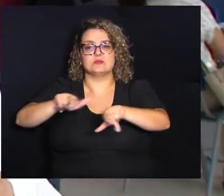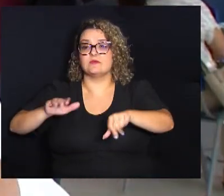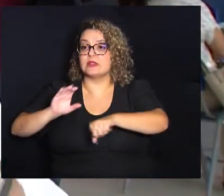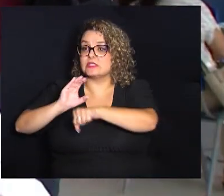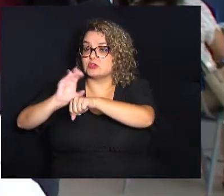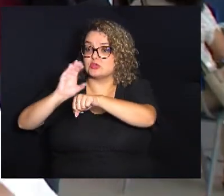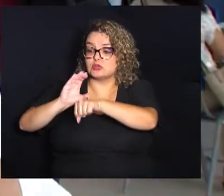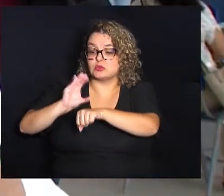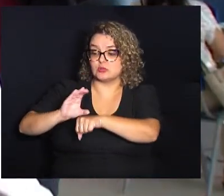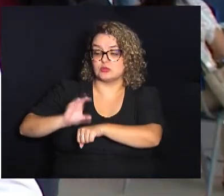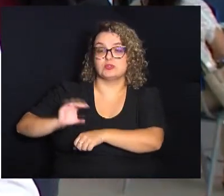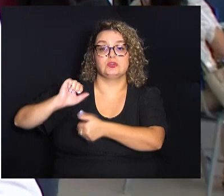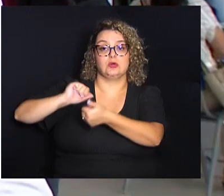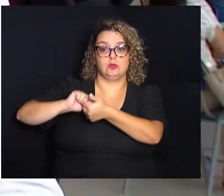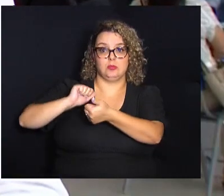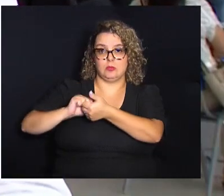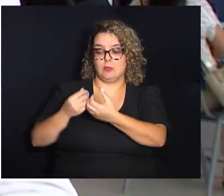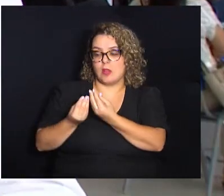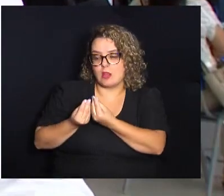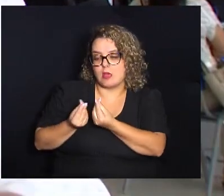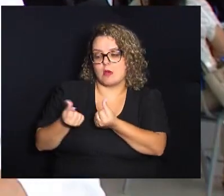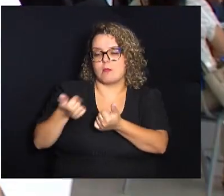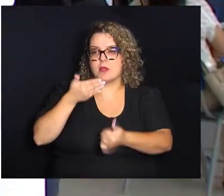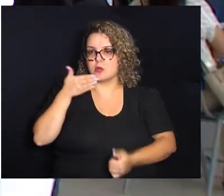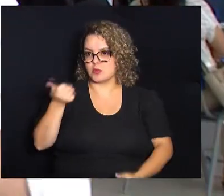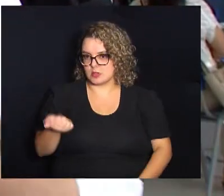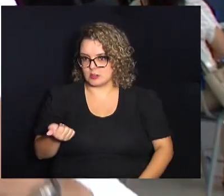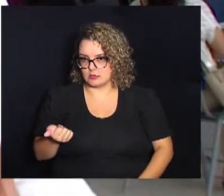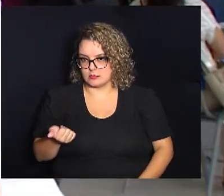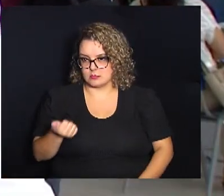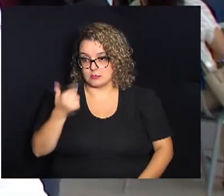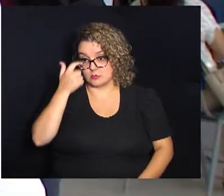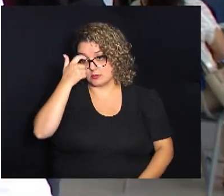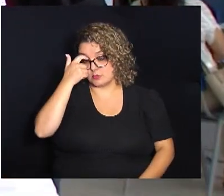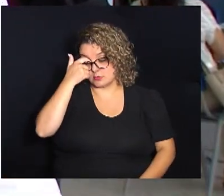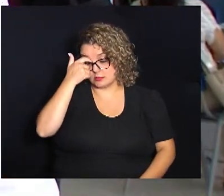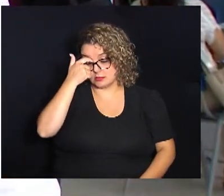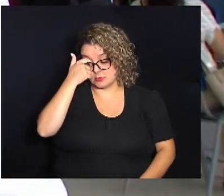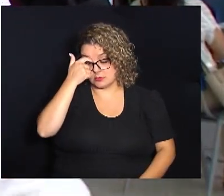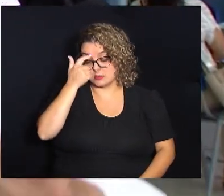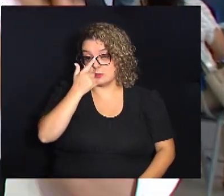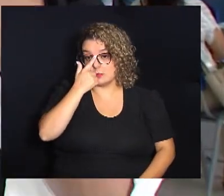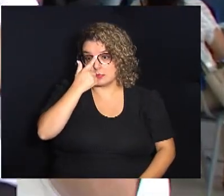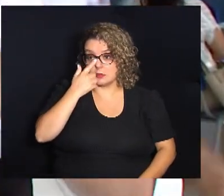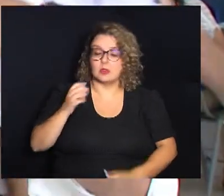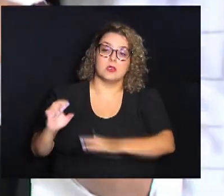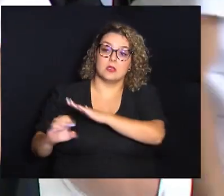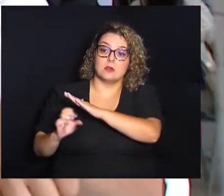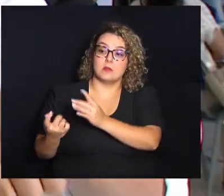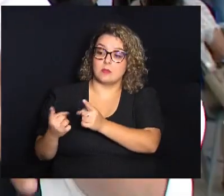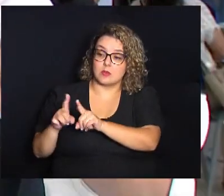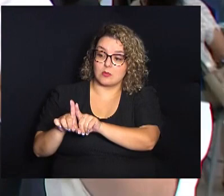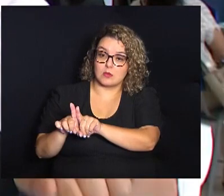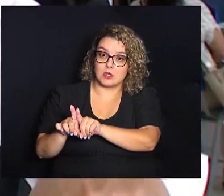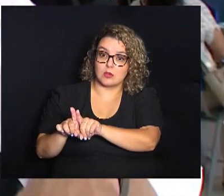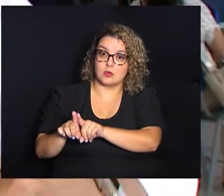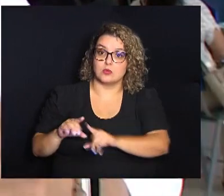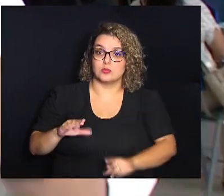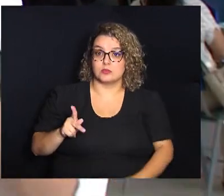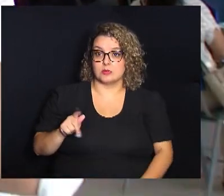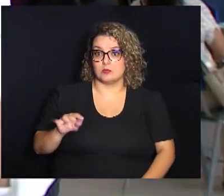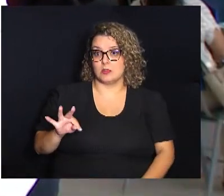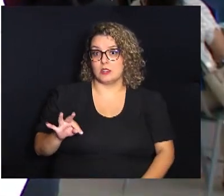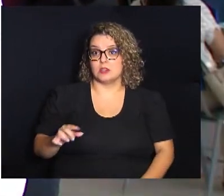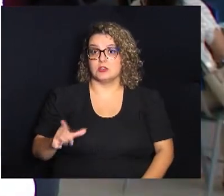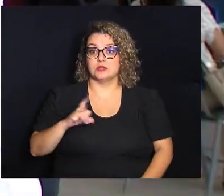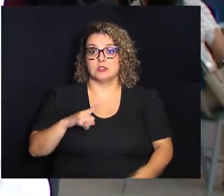de qualificação e aperfeiçoamento. Empresas conveniadas com o CEPAT. E estamos agora fechando parcerias